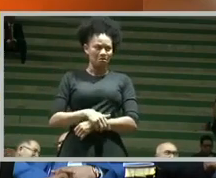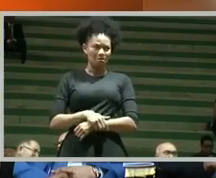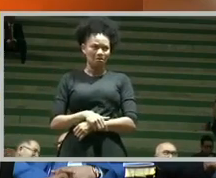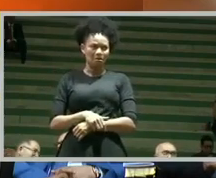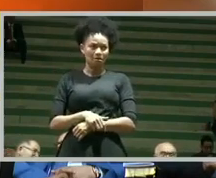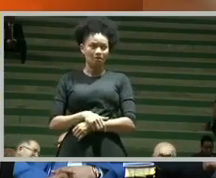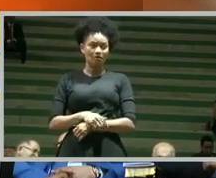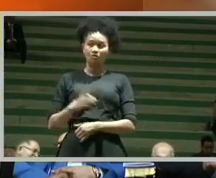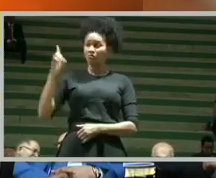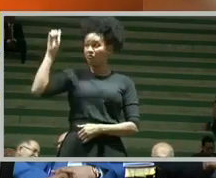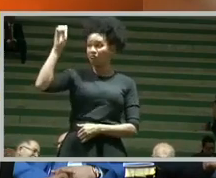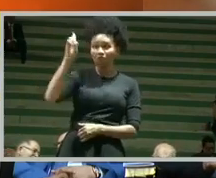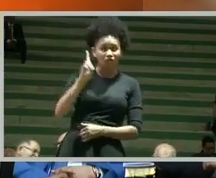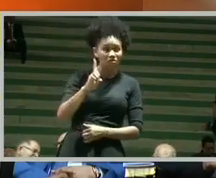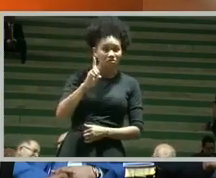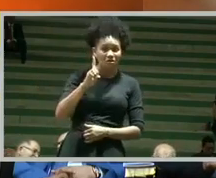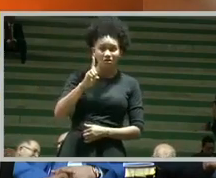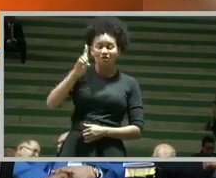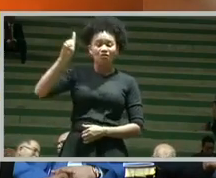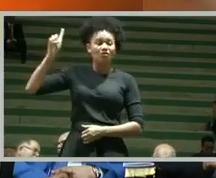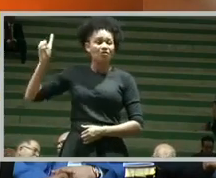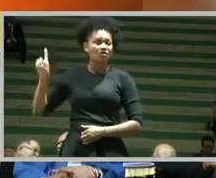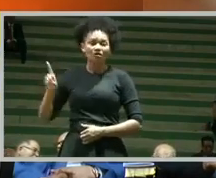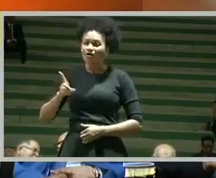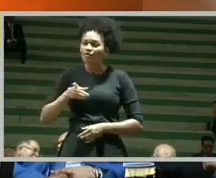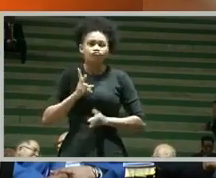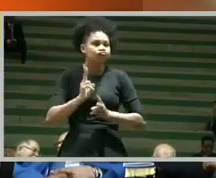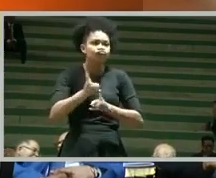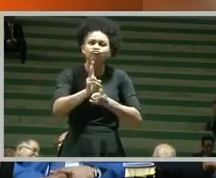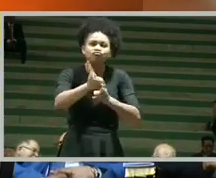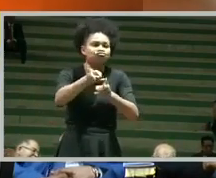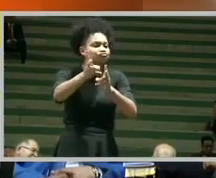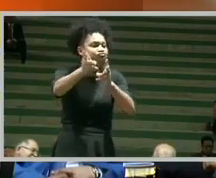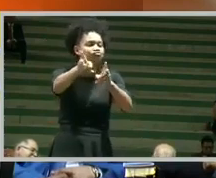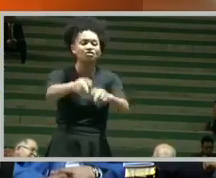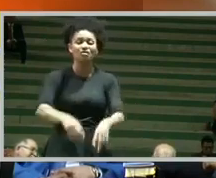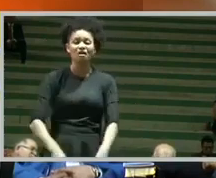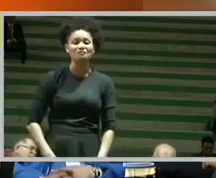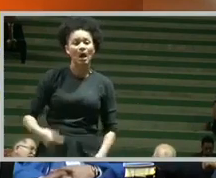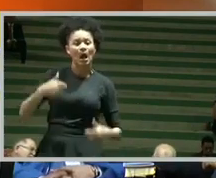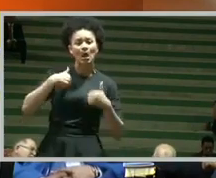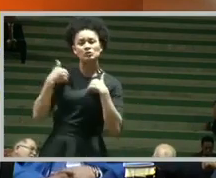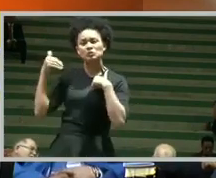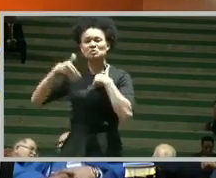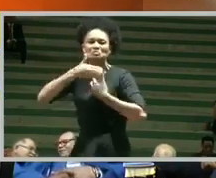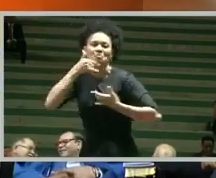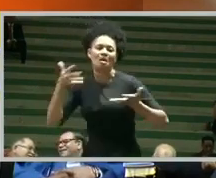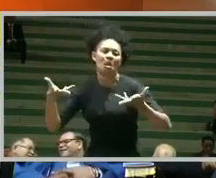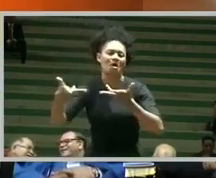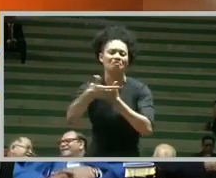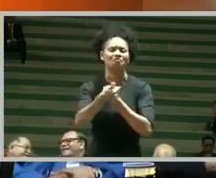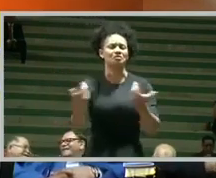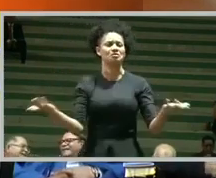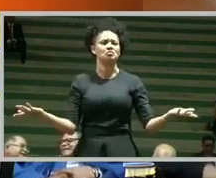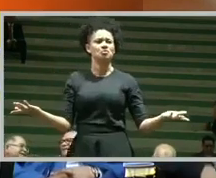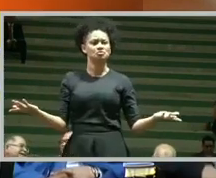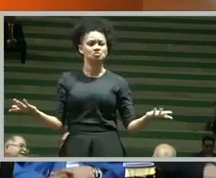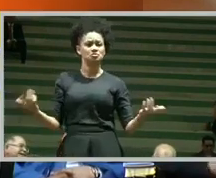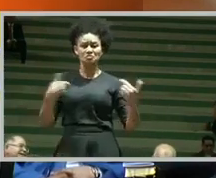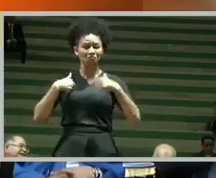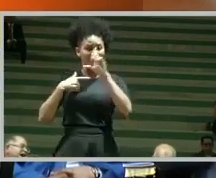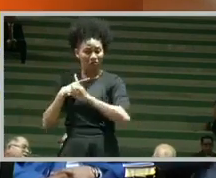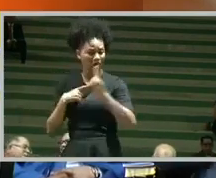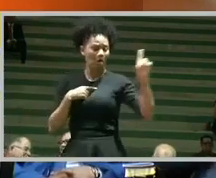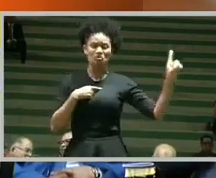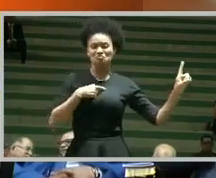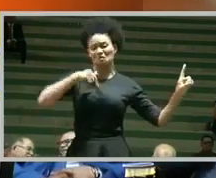Com você ou sem você, a coisa vai. Eu pregando aqui, tem pregação. Se eu